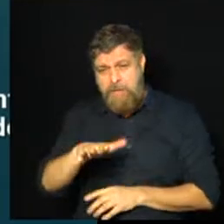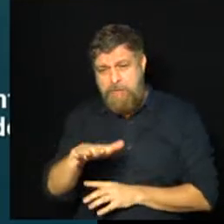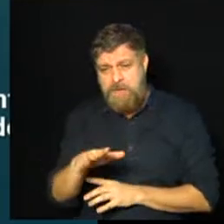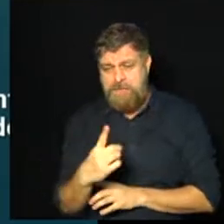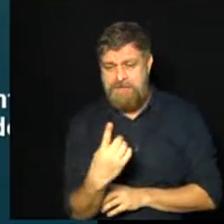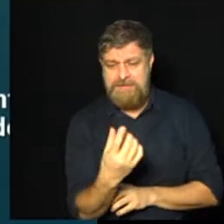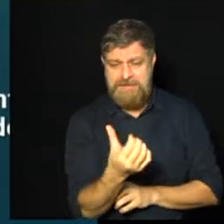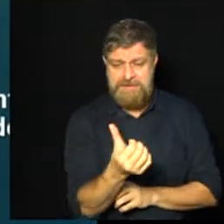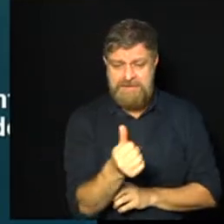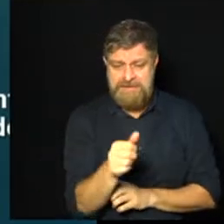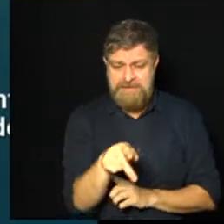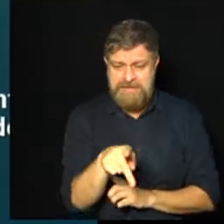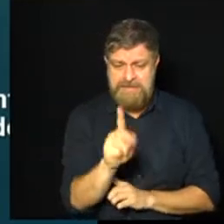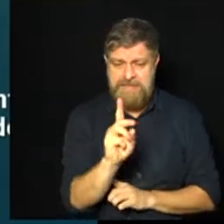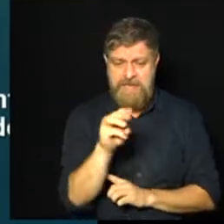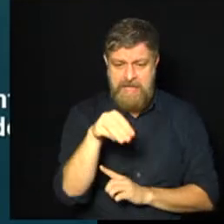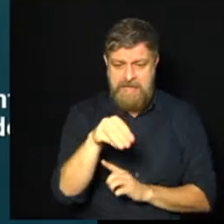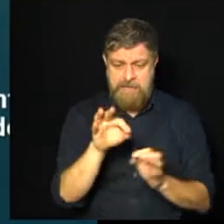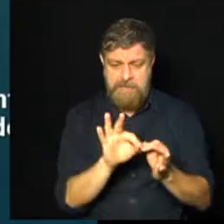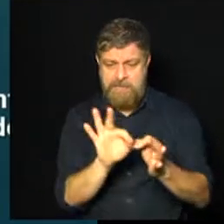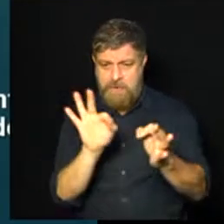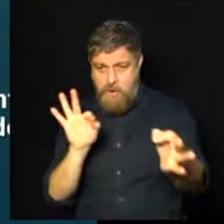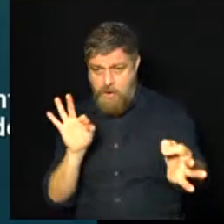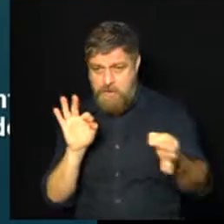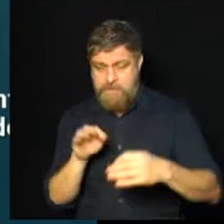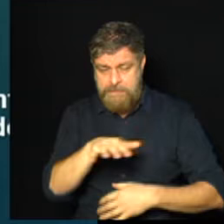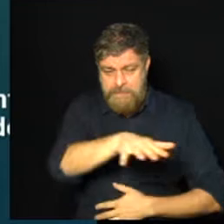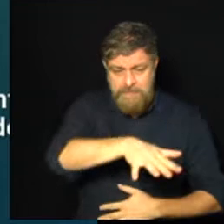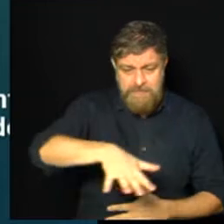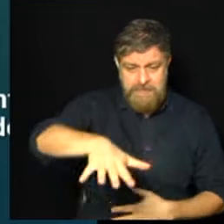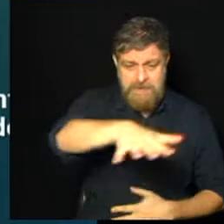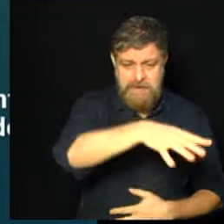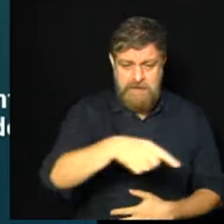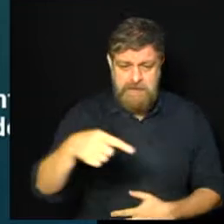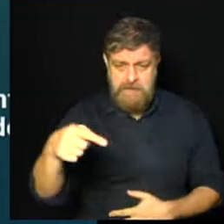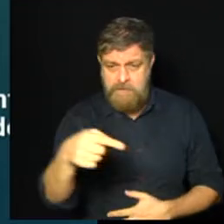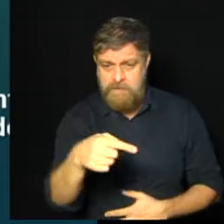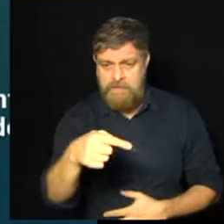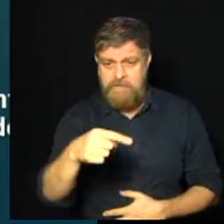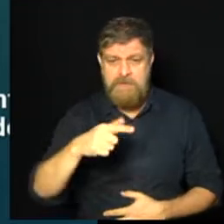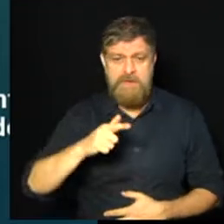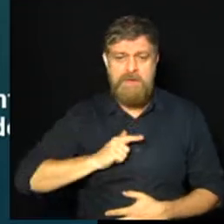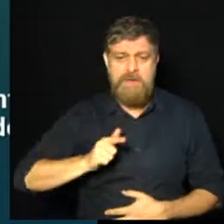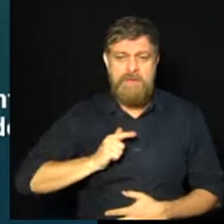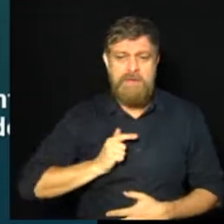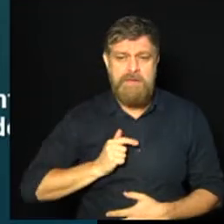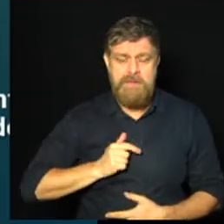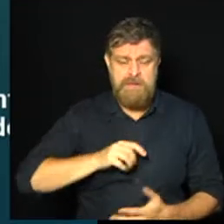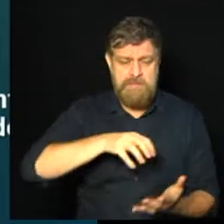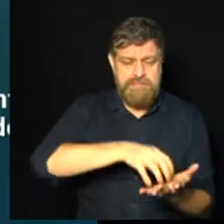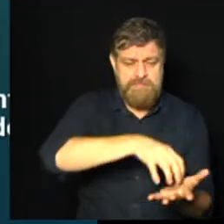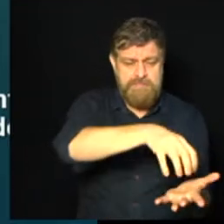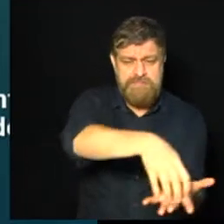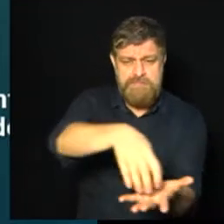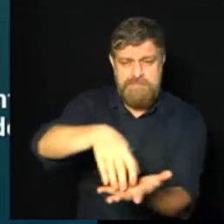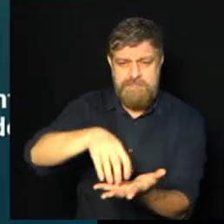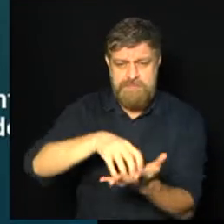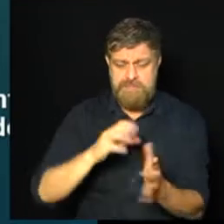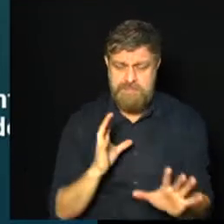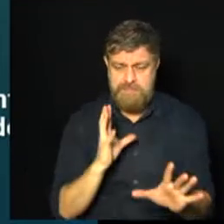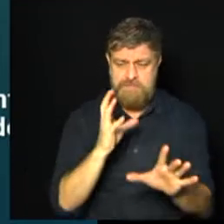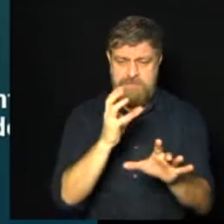uma área que, dentro do distrito noroeste, abrange um complexo de unidades, né? Compõe uma